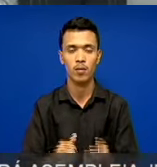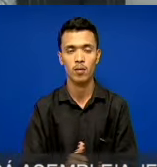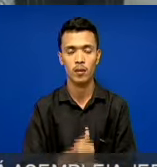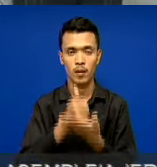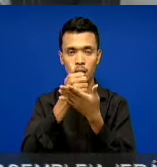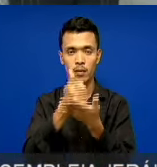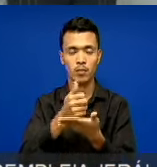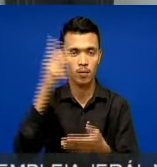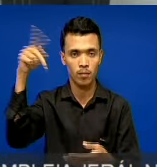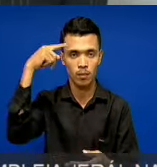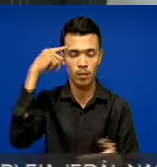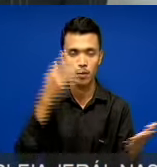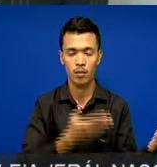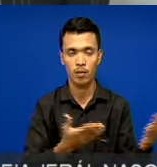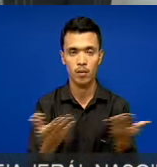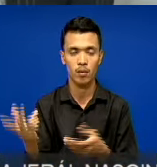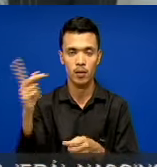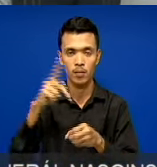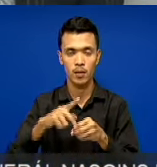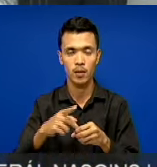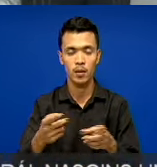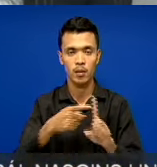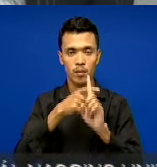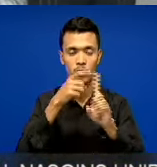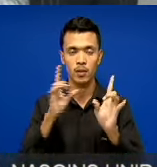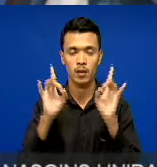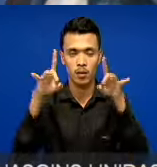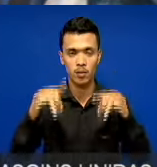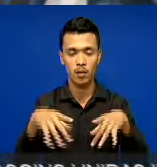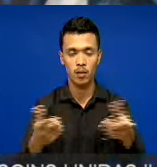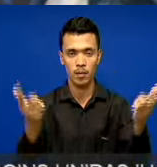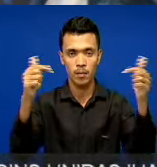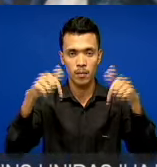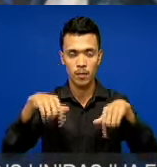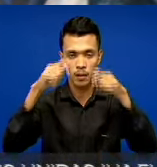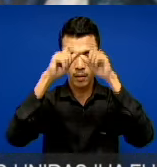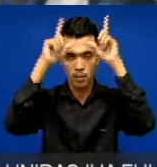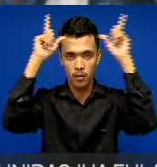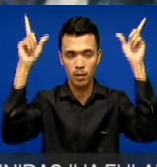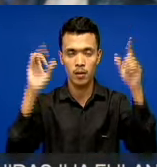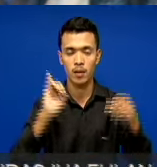apoia política dada cadoras russi Austrália ba Timor-Leste. Hau anessa diretor executivo,